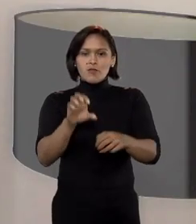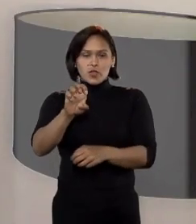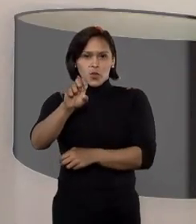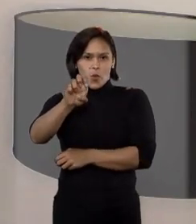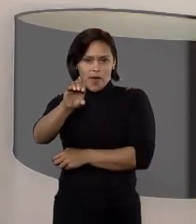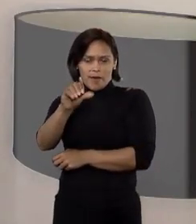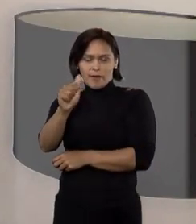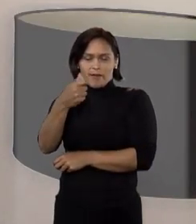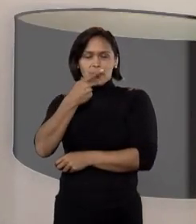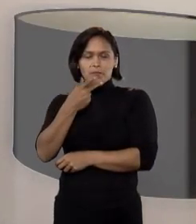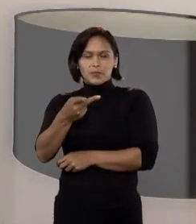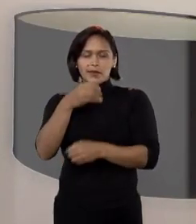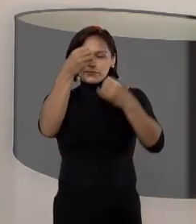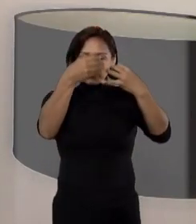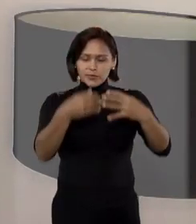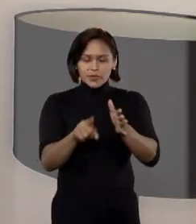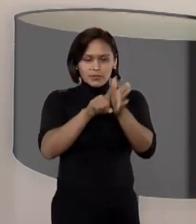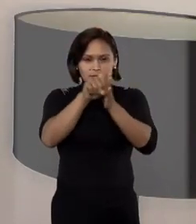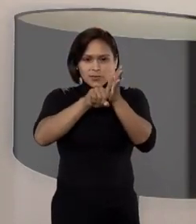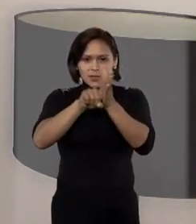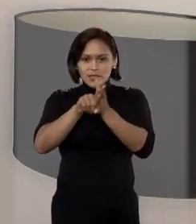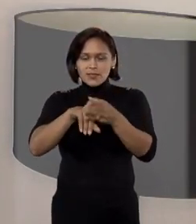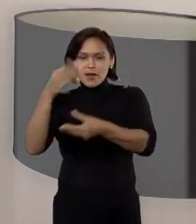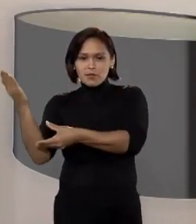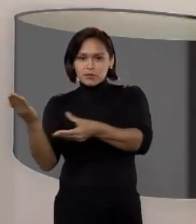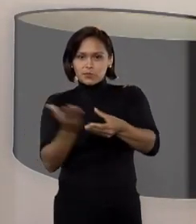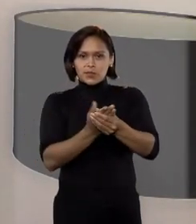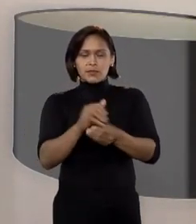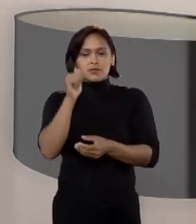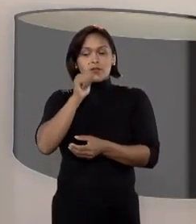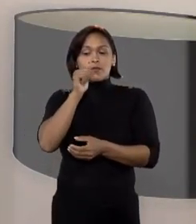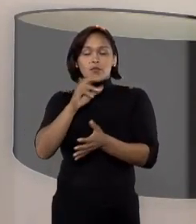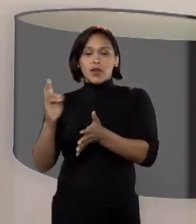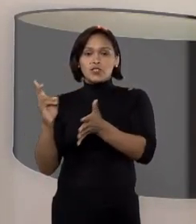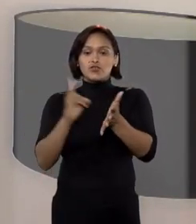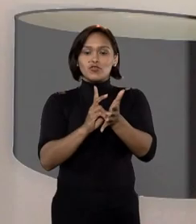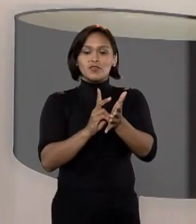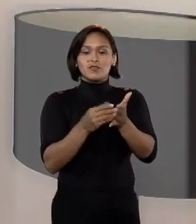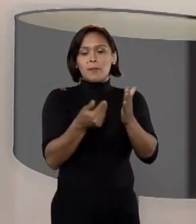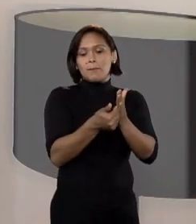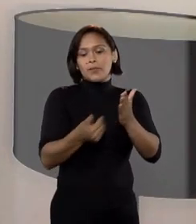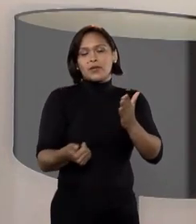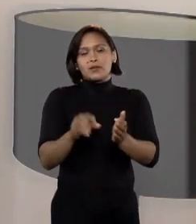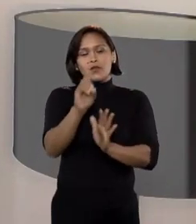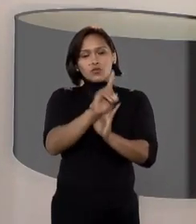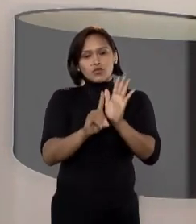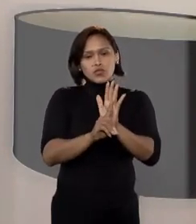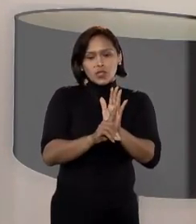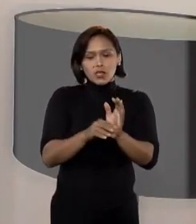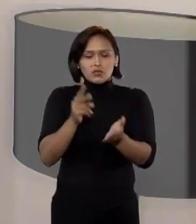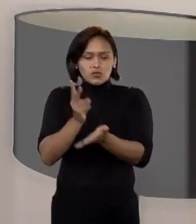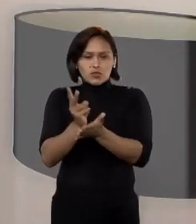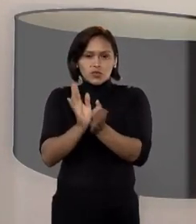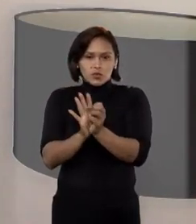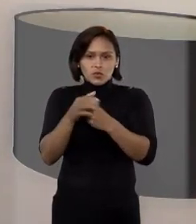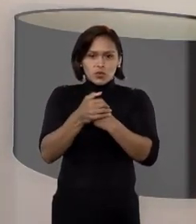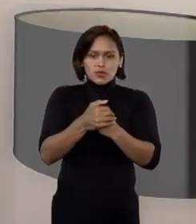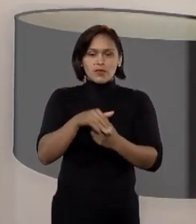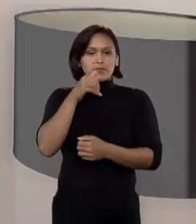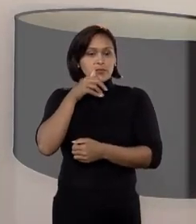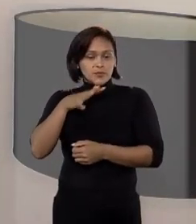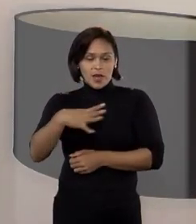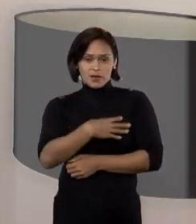Estatuto da Criança e do Adolescente, ao analisar a ação em que uma mulher indígena foi destituída do poder sobre suas duas filhas, após o